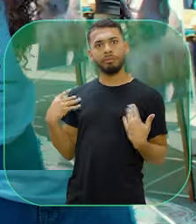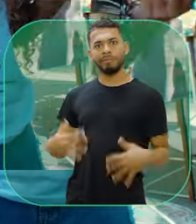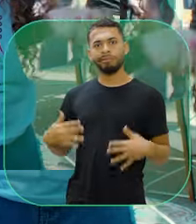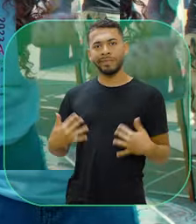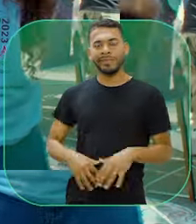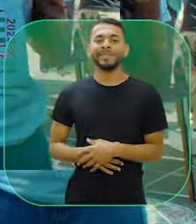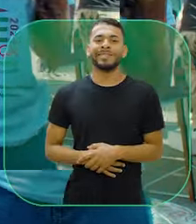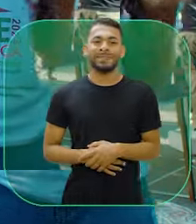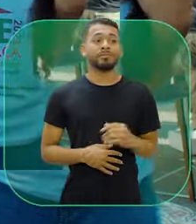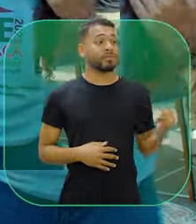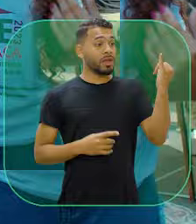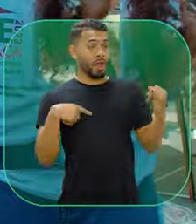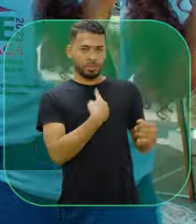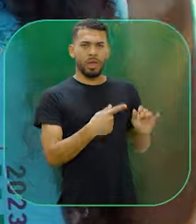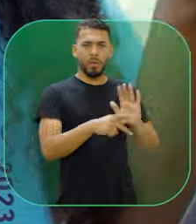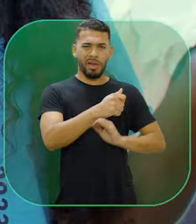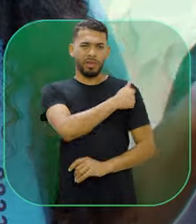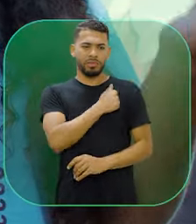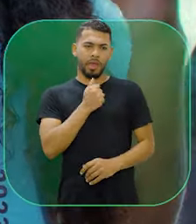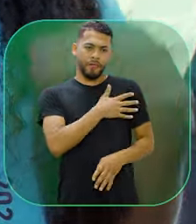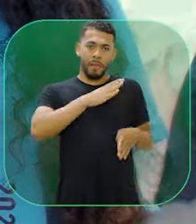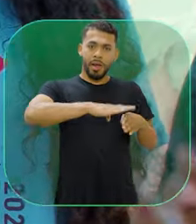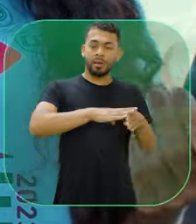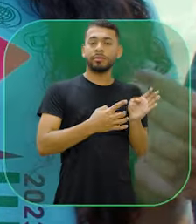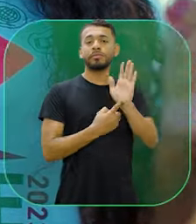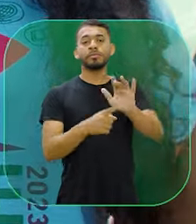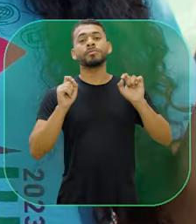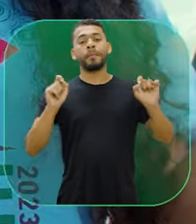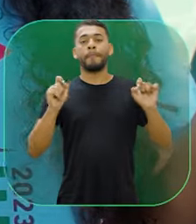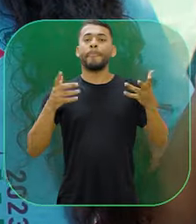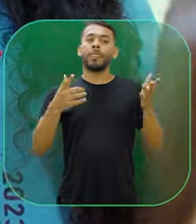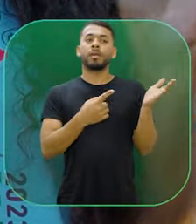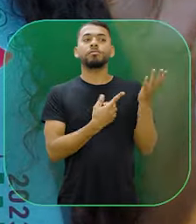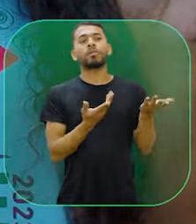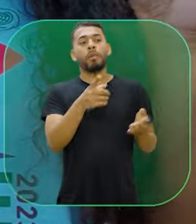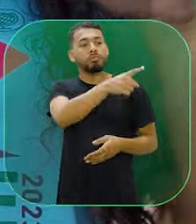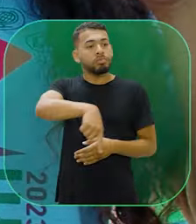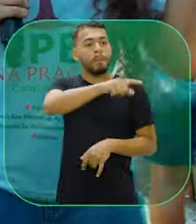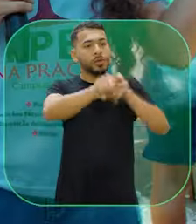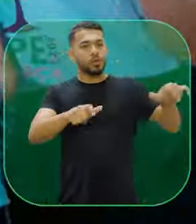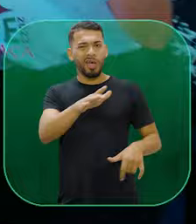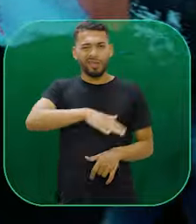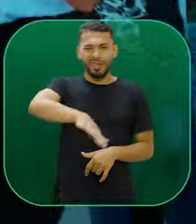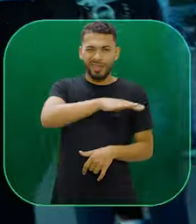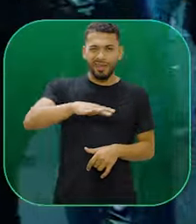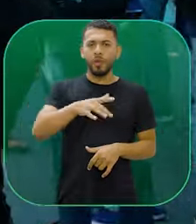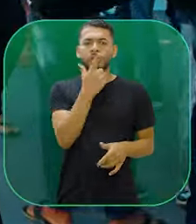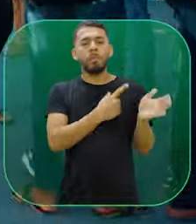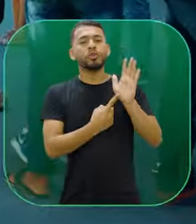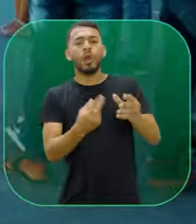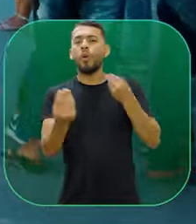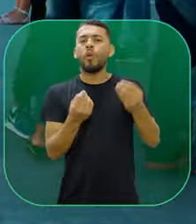É muito importante a gente, como estudante do IFPE Barreiros, mostrar para o pessoal daqui da